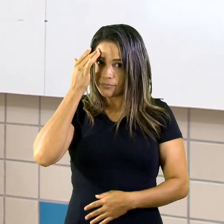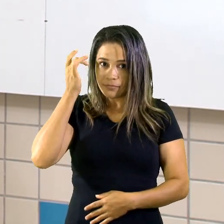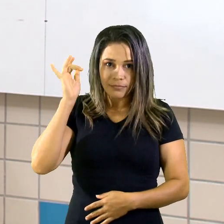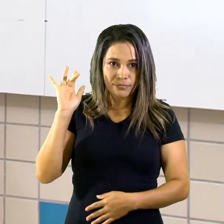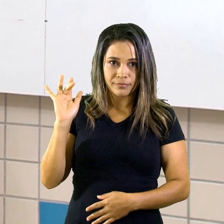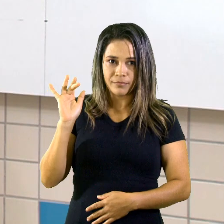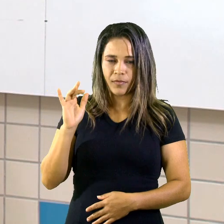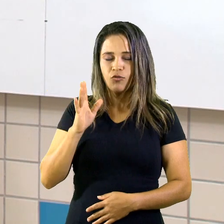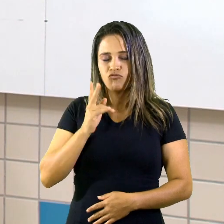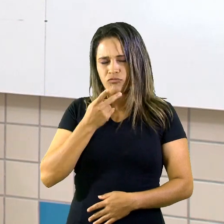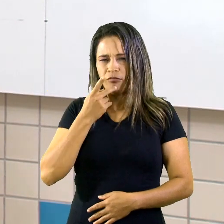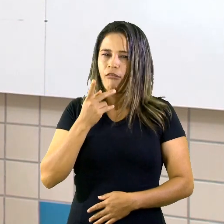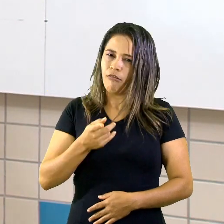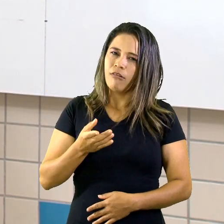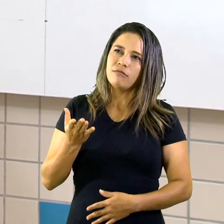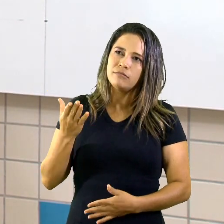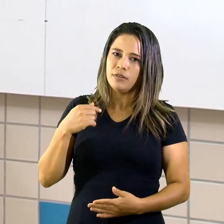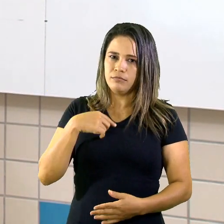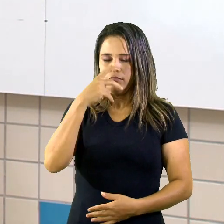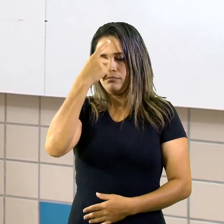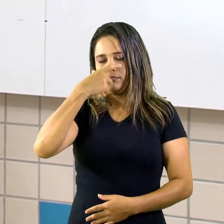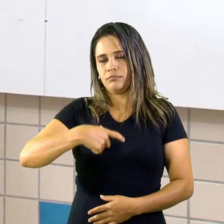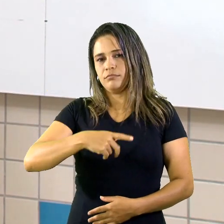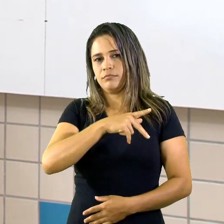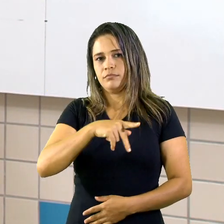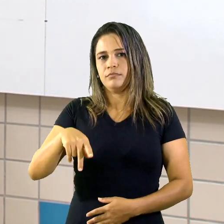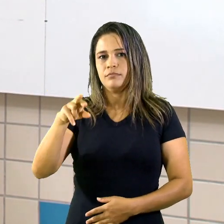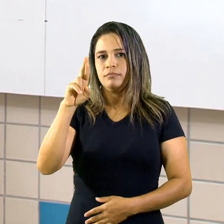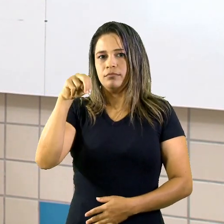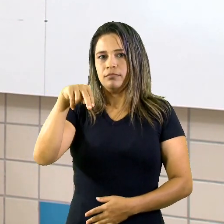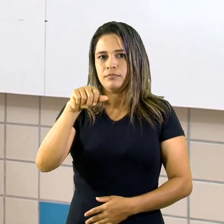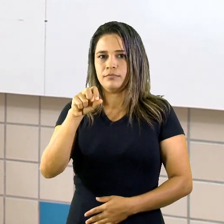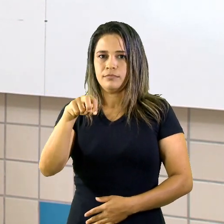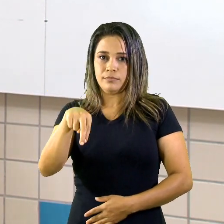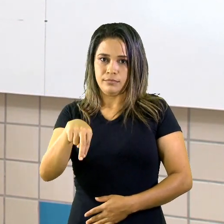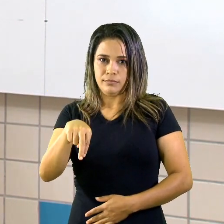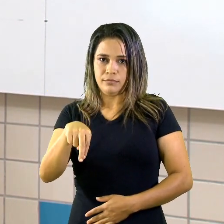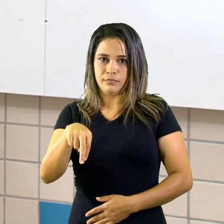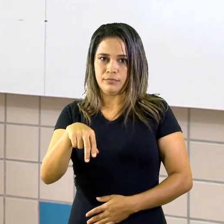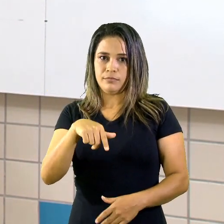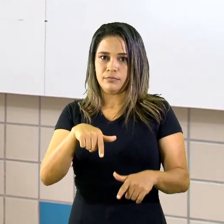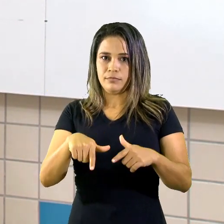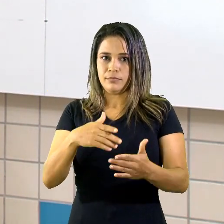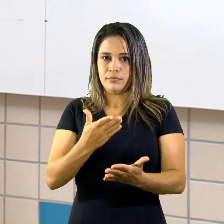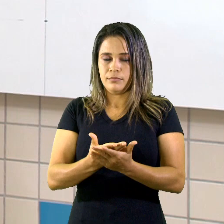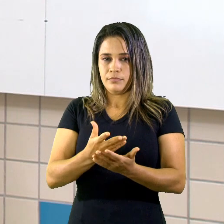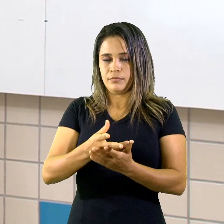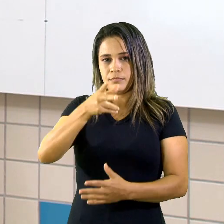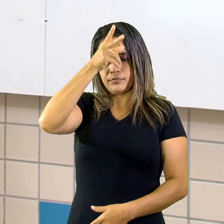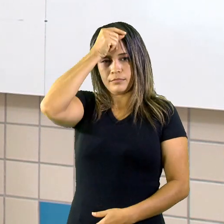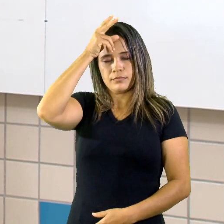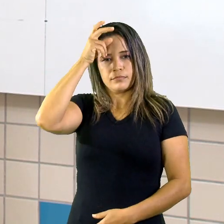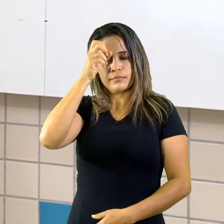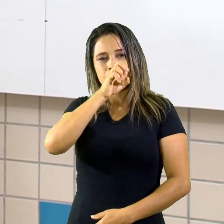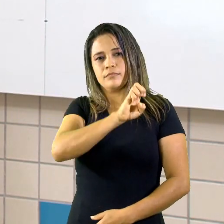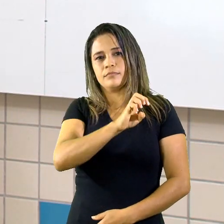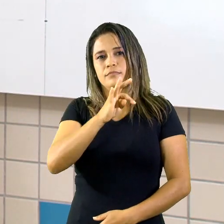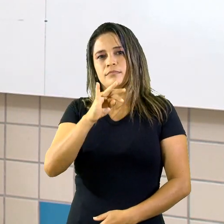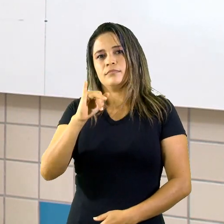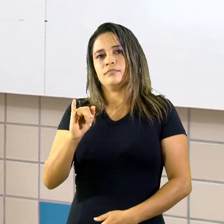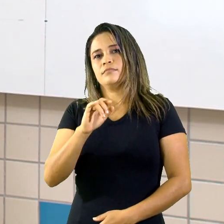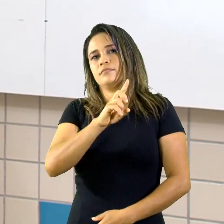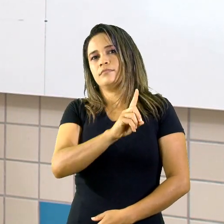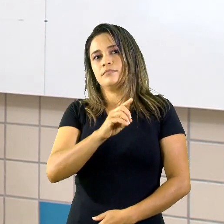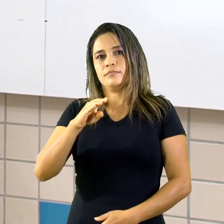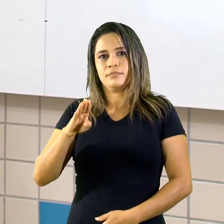eu já falei algumas vezes aqui, eu sou o professor Renan, sou professor da Escola de Tempo Integral Daniel Batista e a gente está